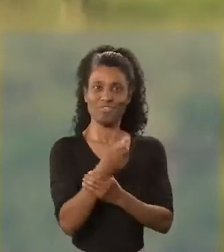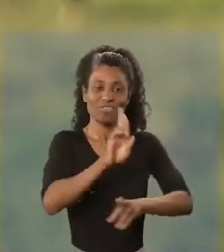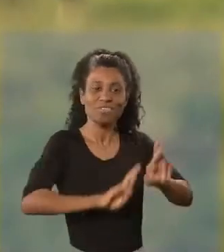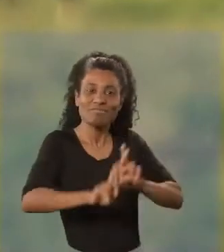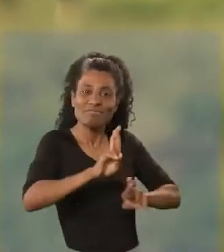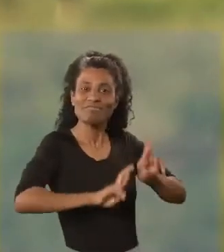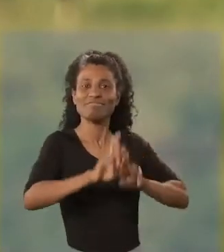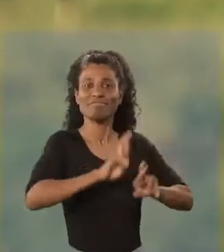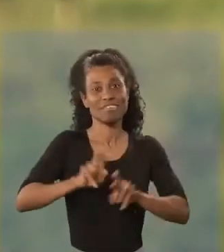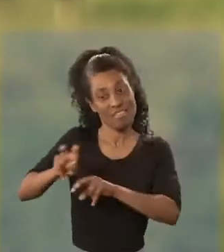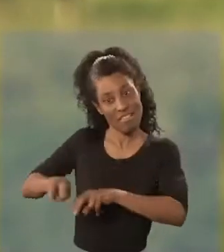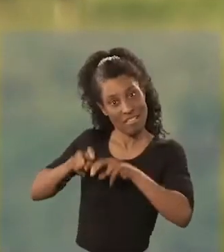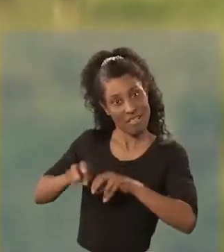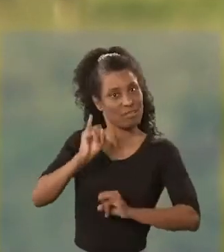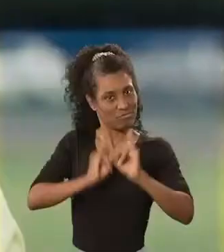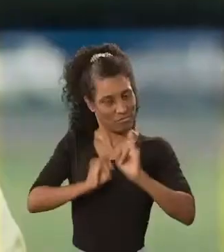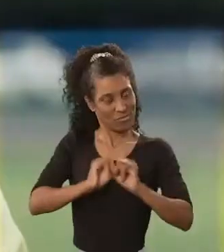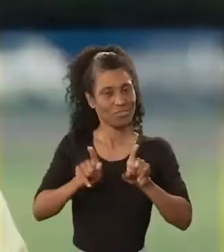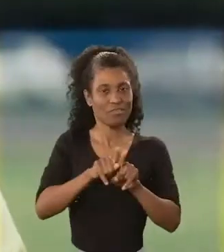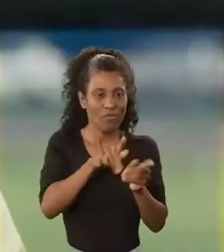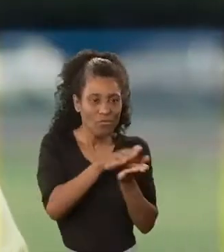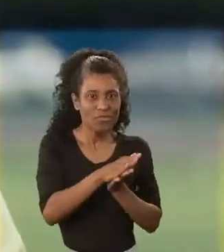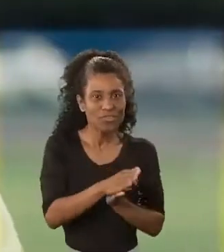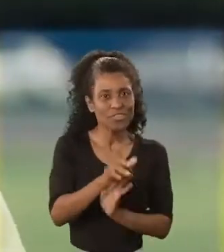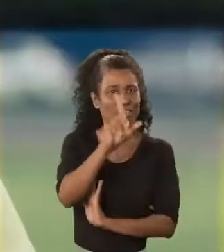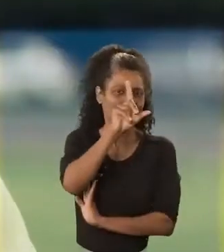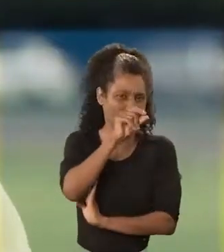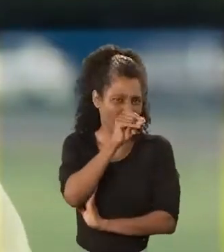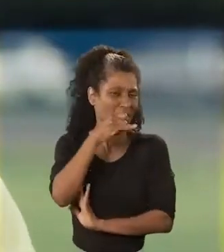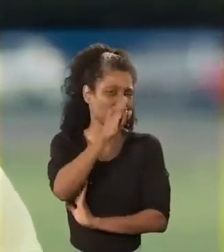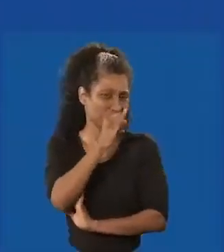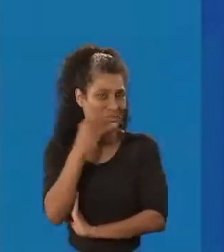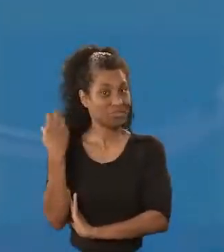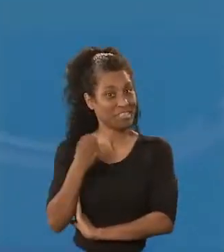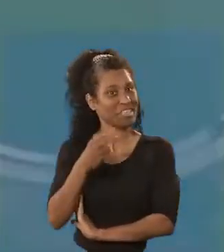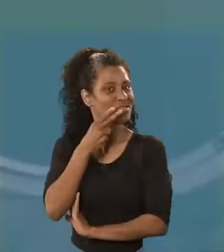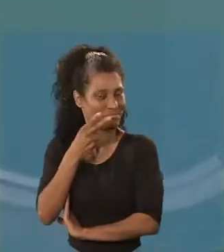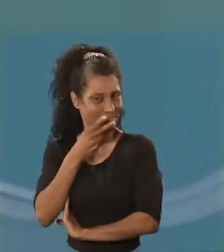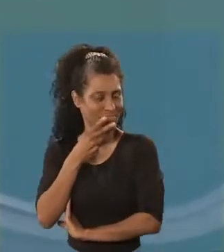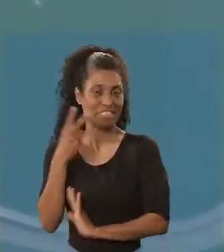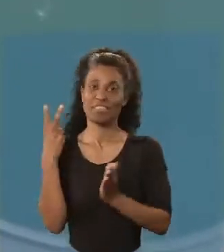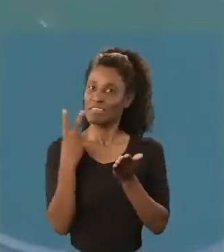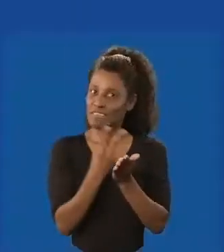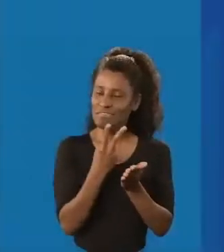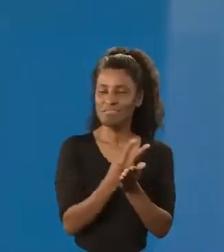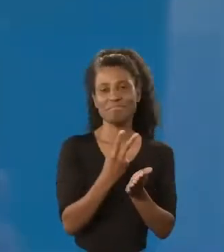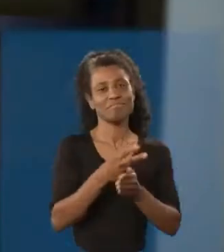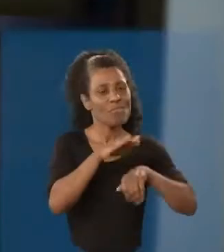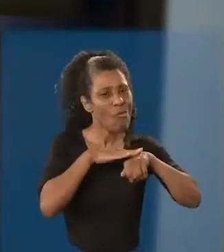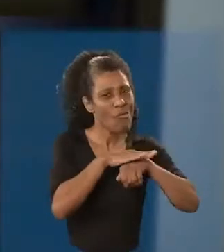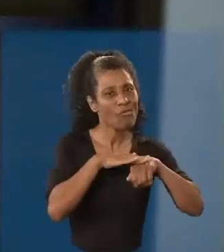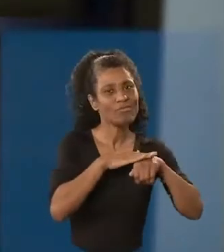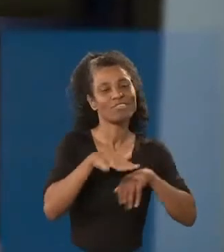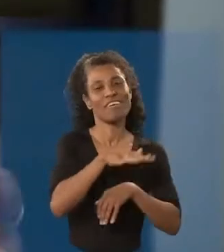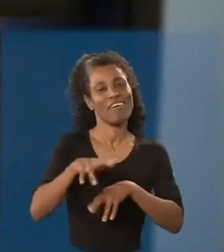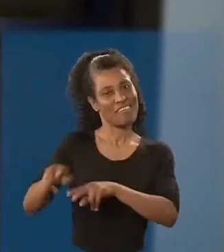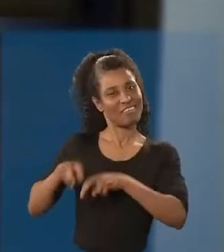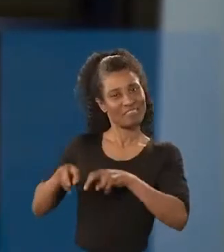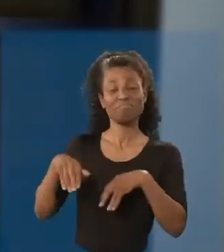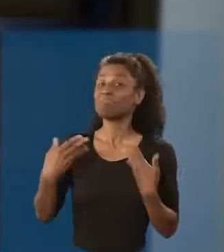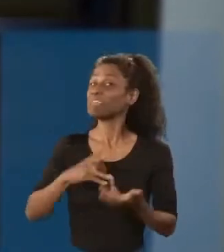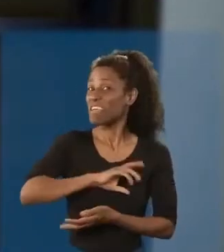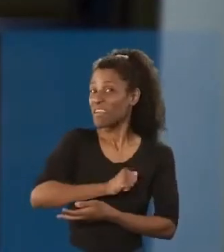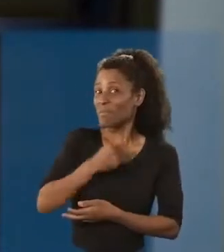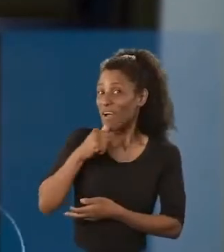Sempre promovi o diálogo com o setor rural. Quem ama o Agroforte? Ana! Municipalismo. Ana Amélia é autora da emenda